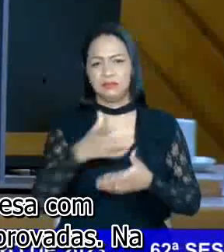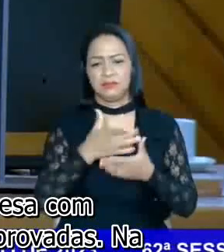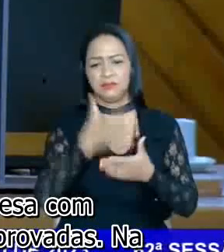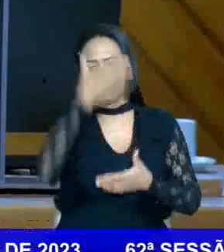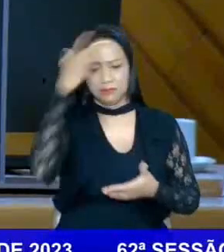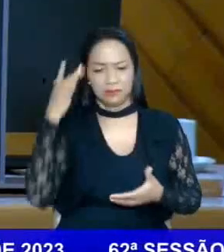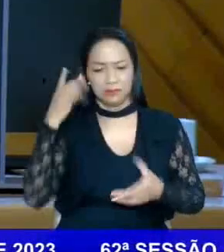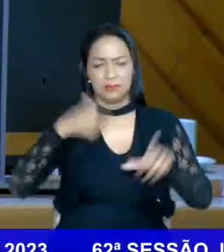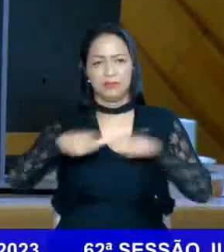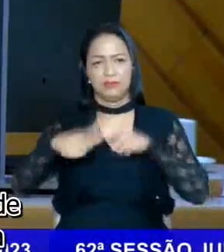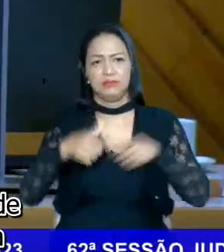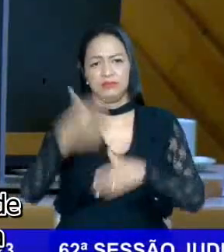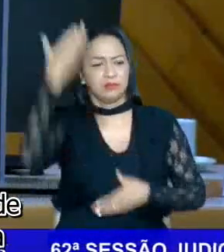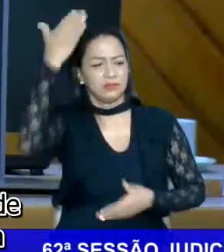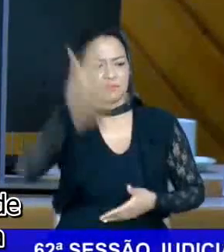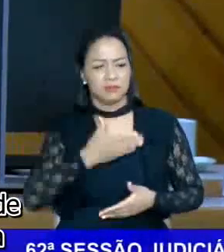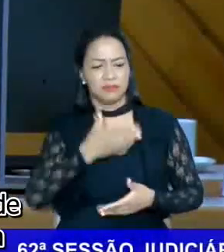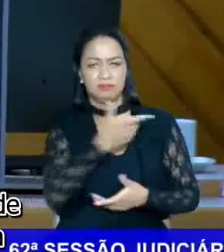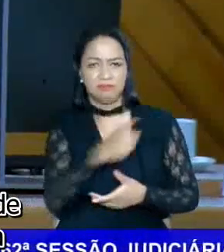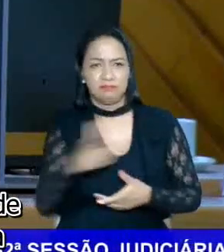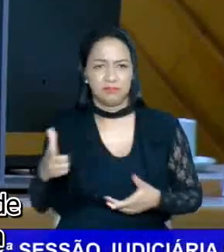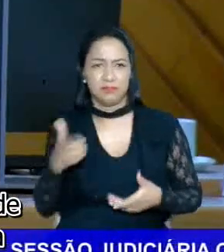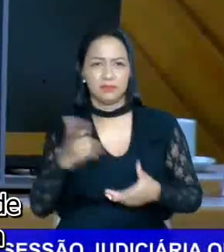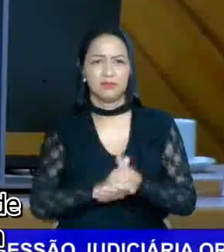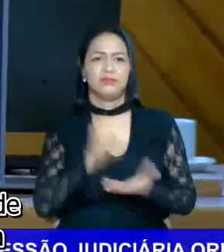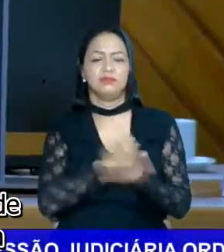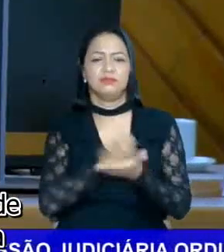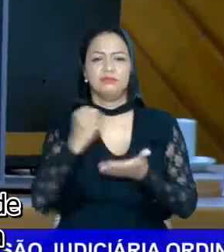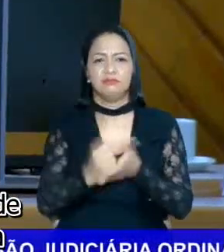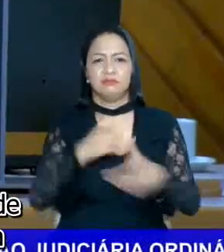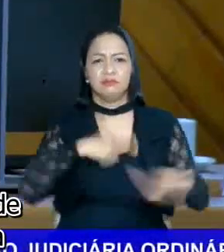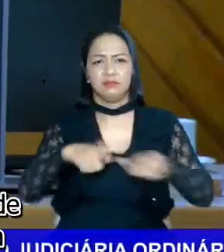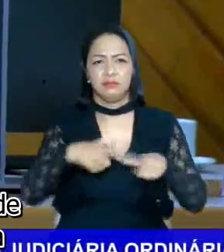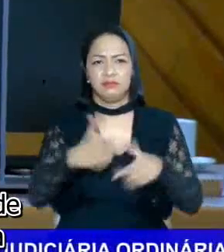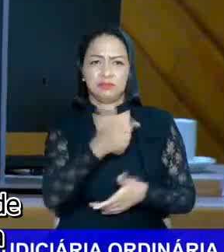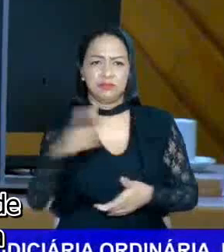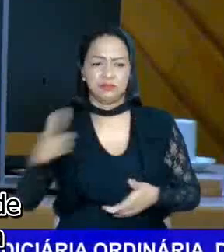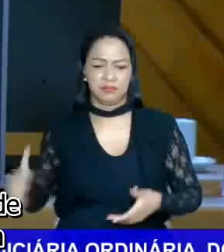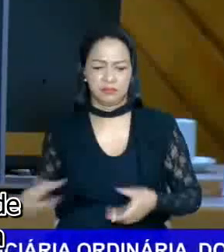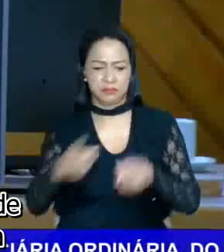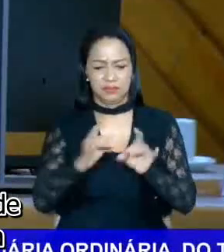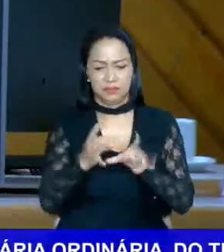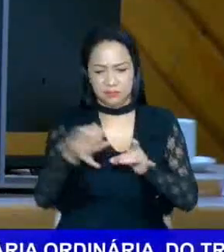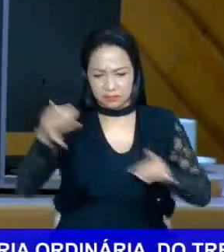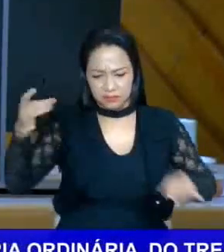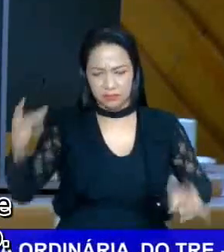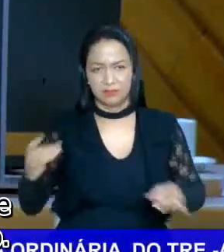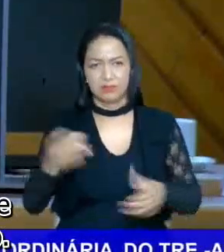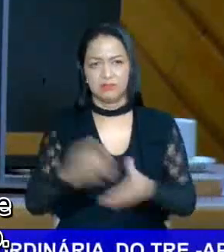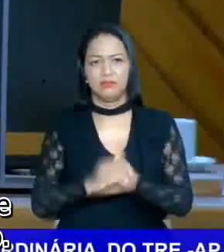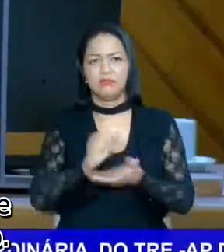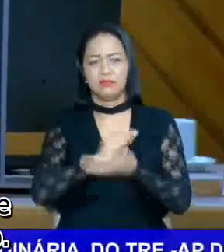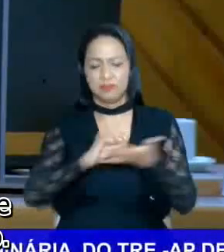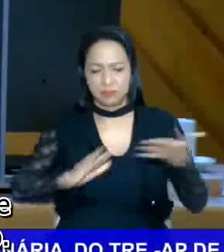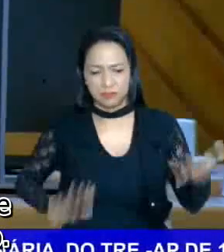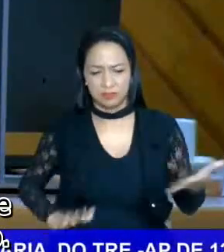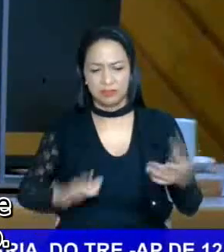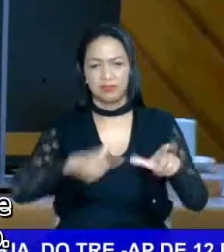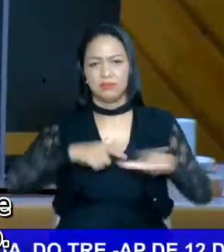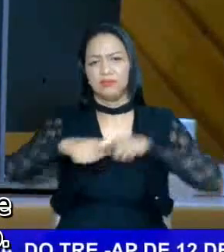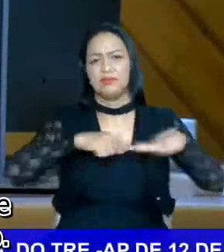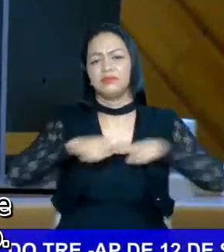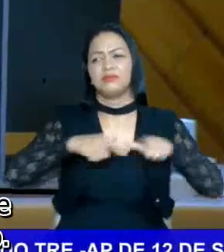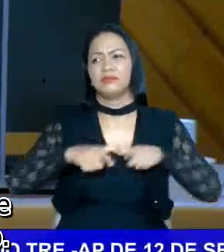devidamente comprovadas, na medida em que os contratos de prestação de serviços não possuem descrição detalhada das atividades exercidas